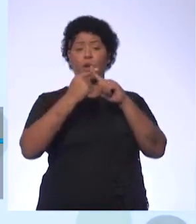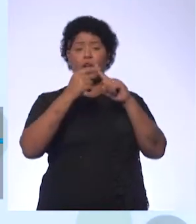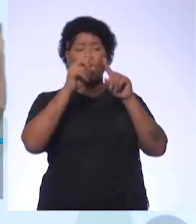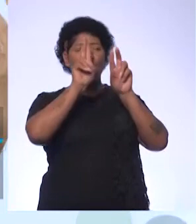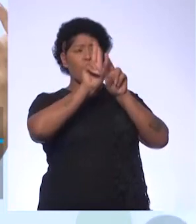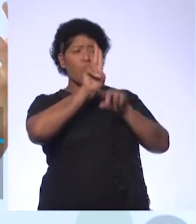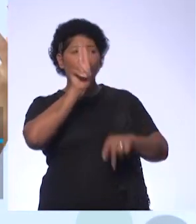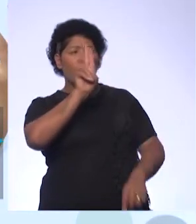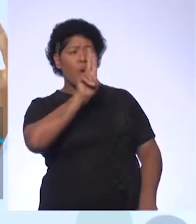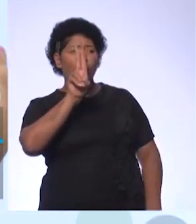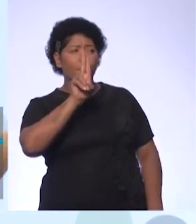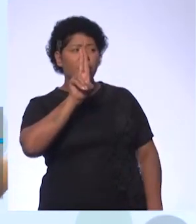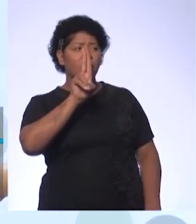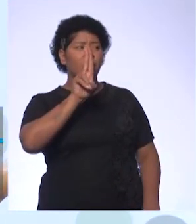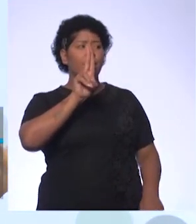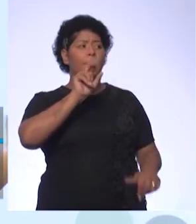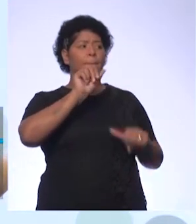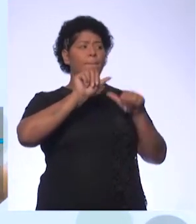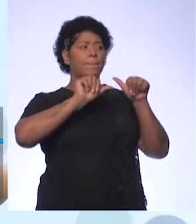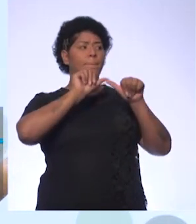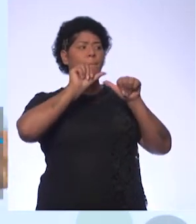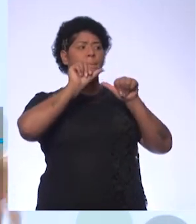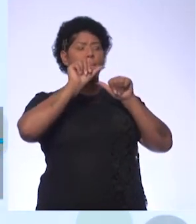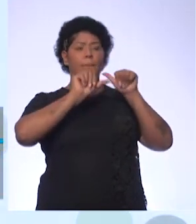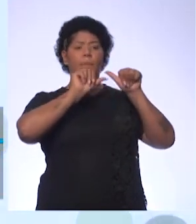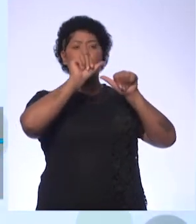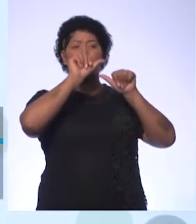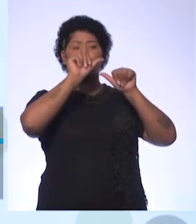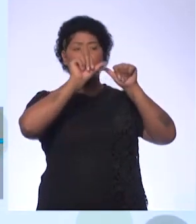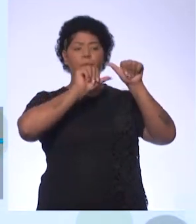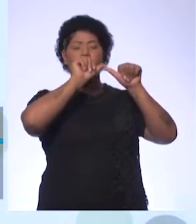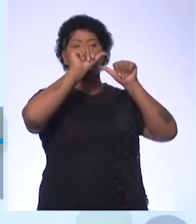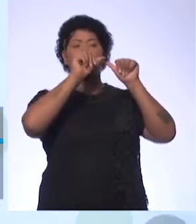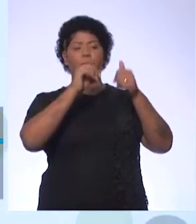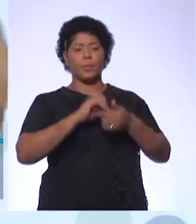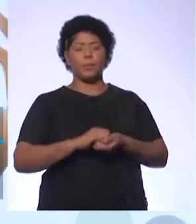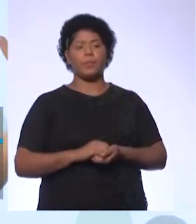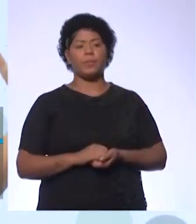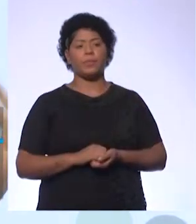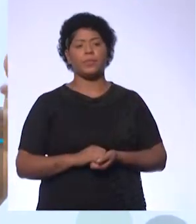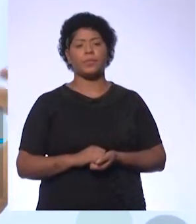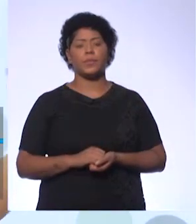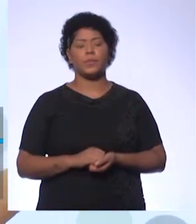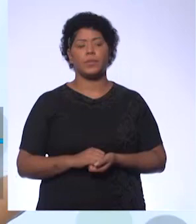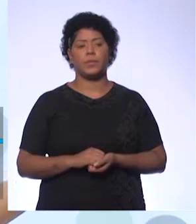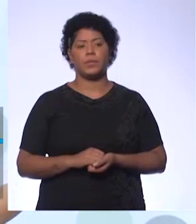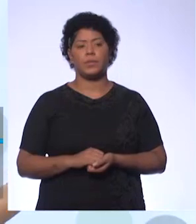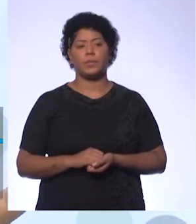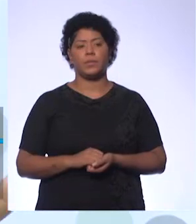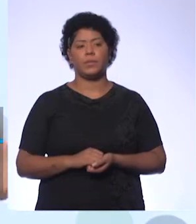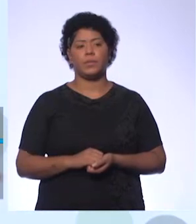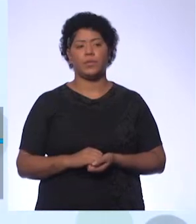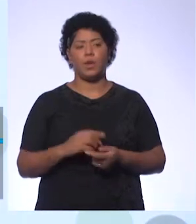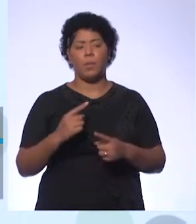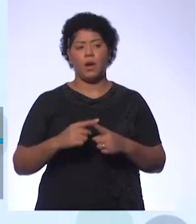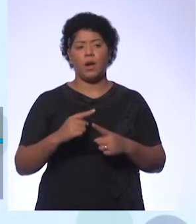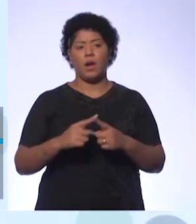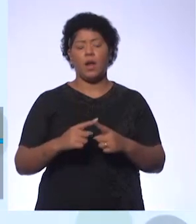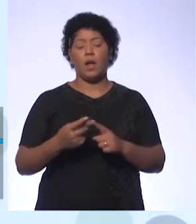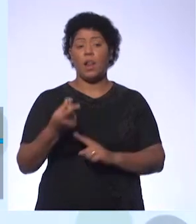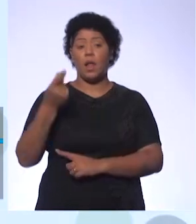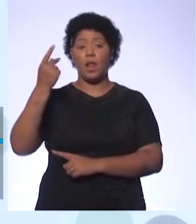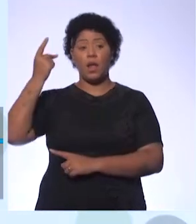Porque antes ele era um servo. Uhum. Lá na antiguidade ele podia ter sido um escravo,